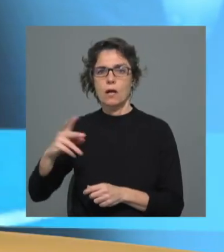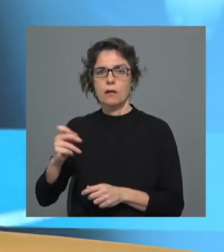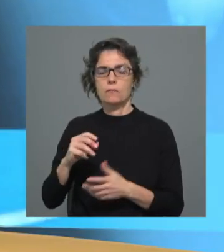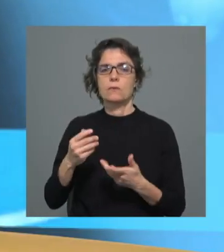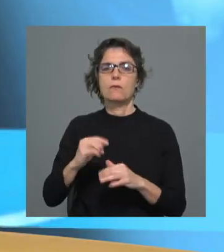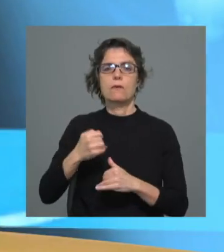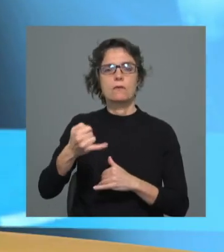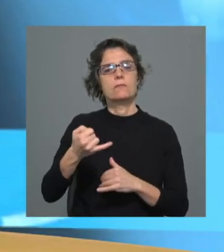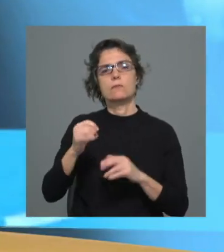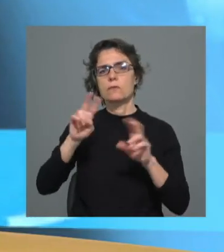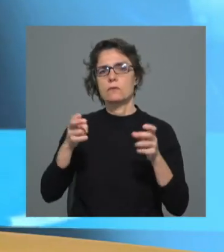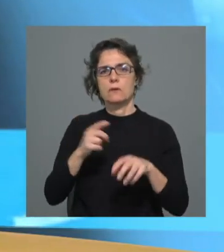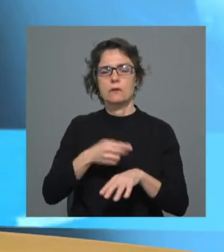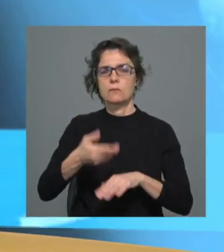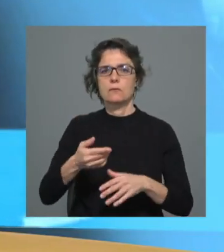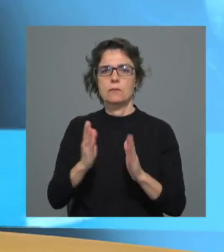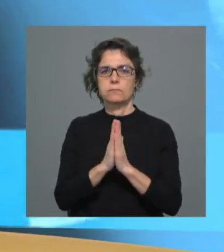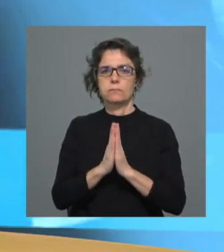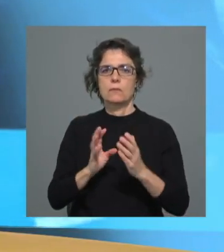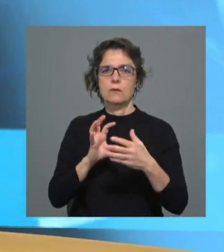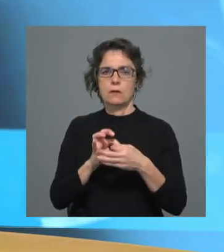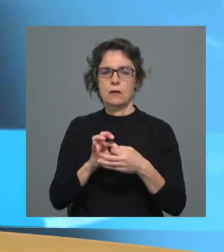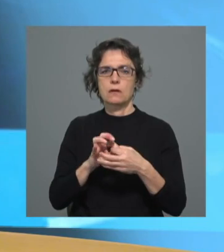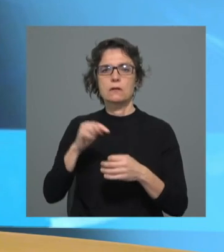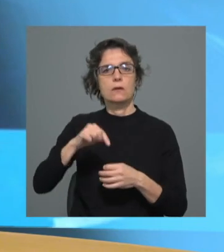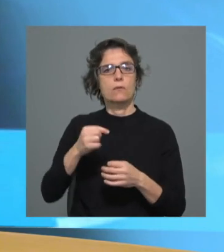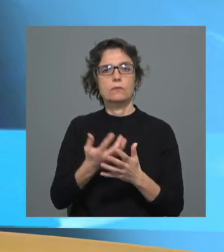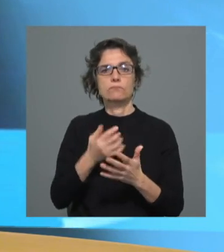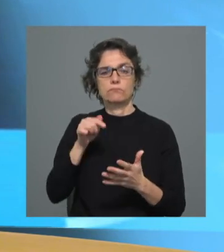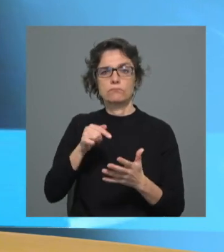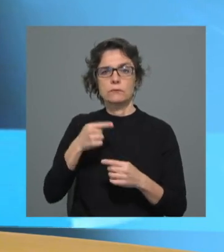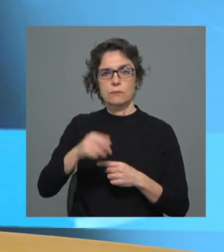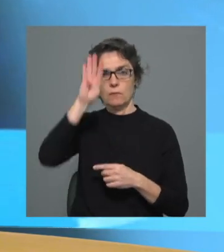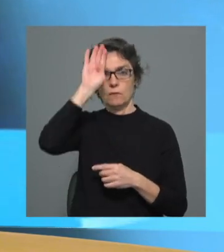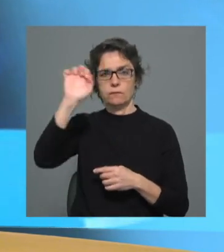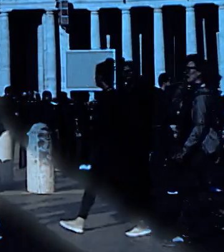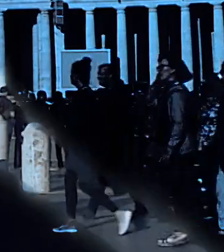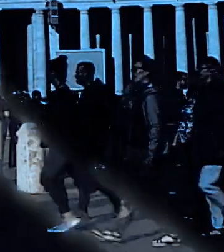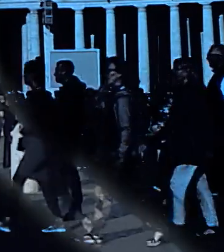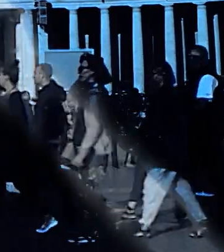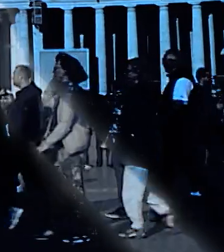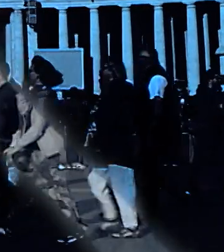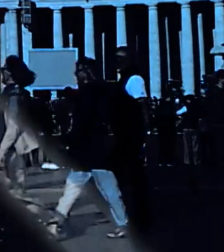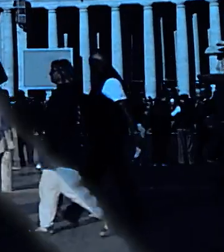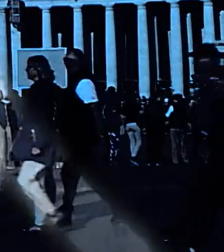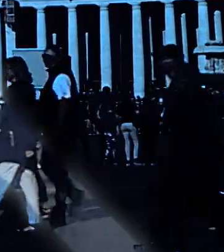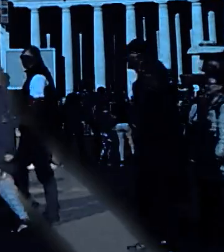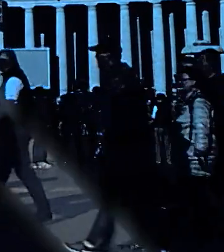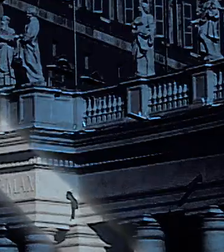logo após os temas da atualidade religiosa, onde hoje destacamos a Semana do Papa.